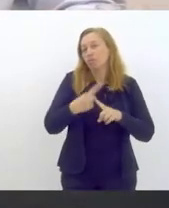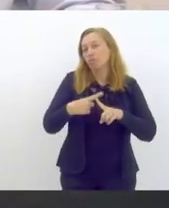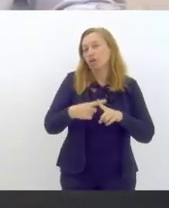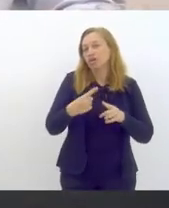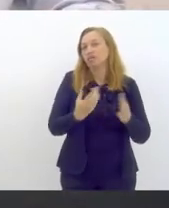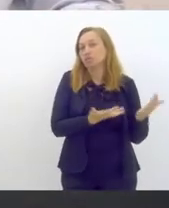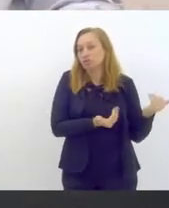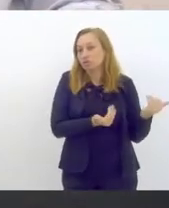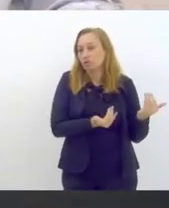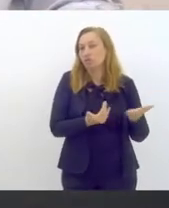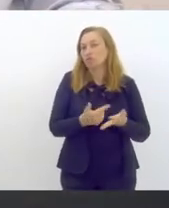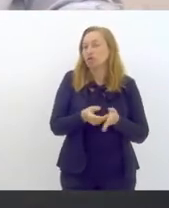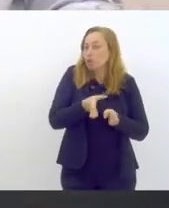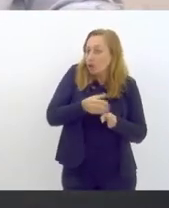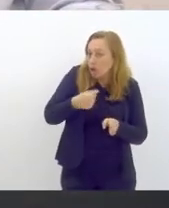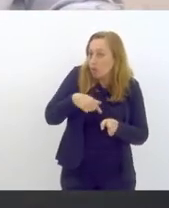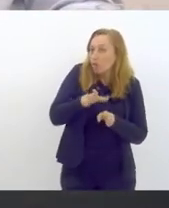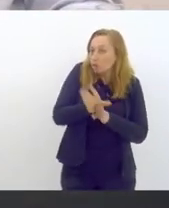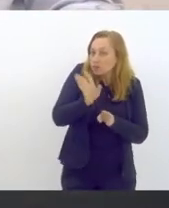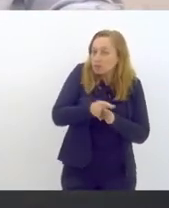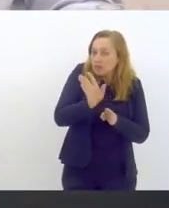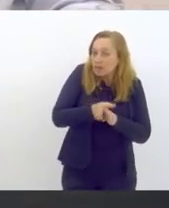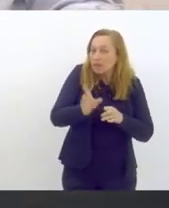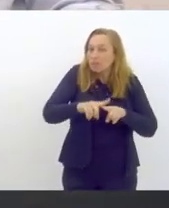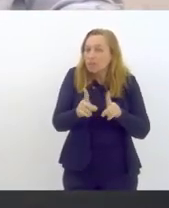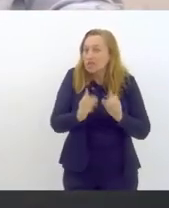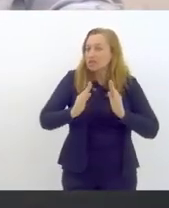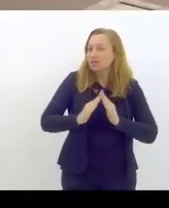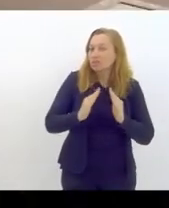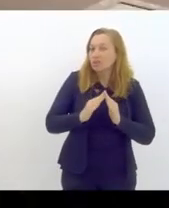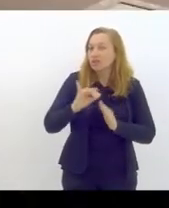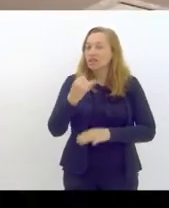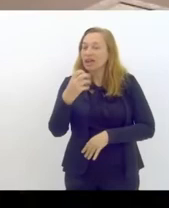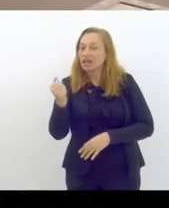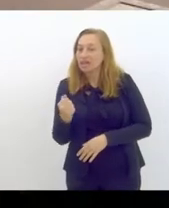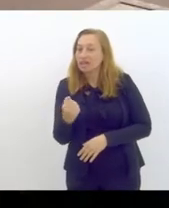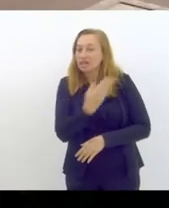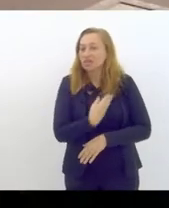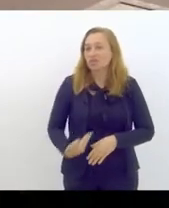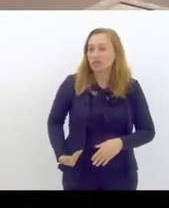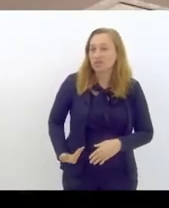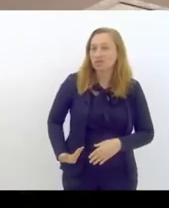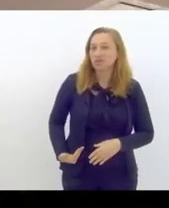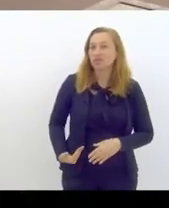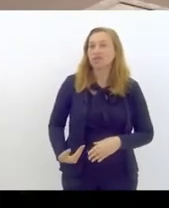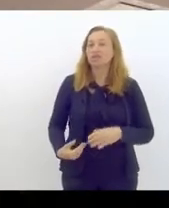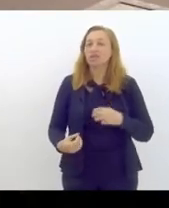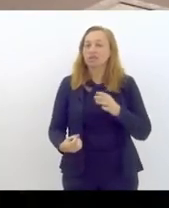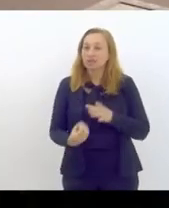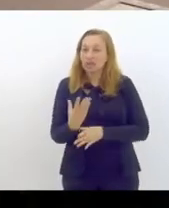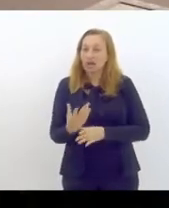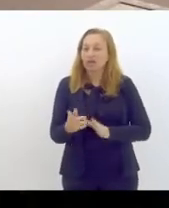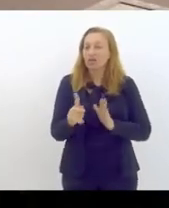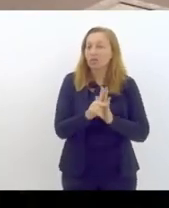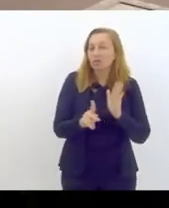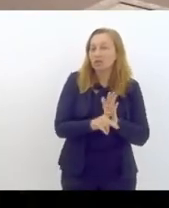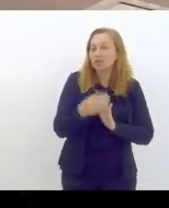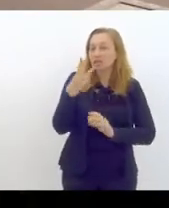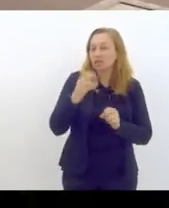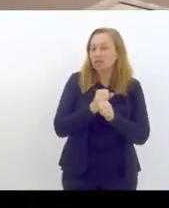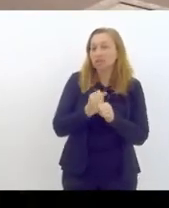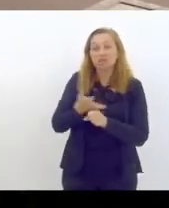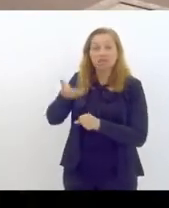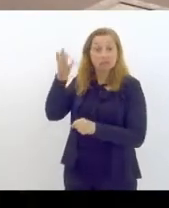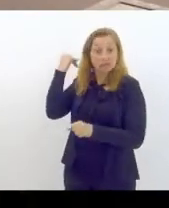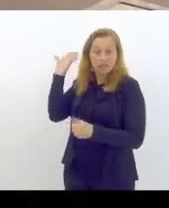jovens que, de alguma maneira, eu oriento, mas são jovens que moram na Ilha do Governador. São jovens que montaram um projeto há cerca de 3 anos atrás, um